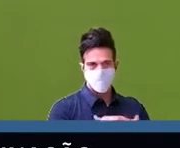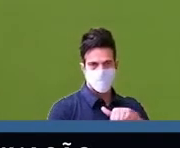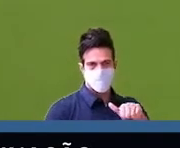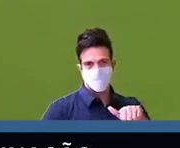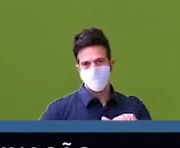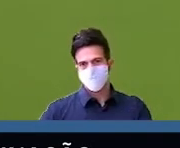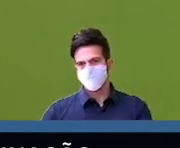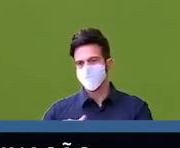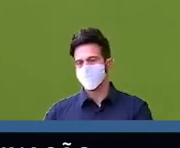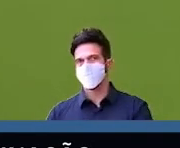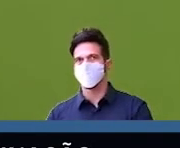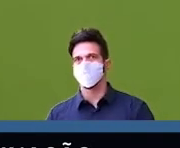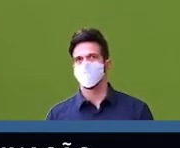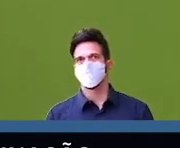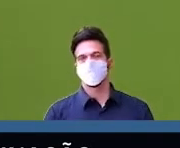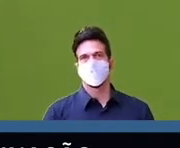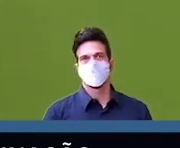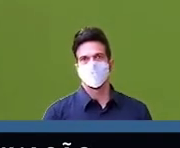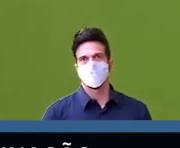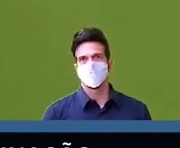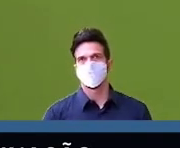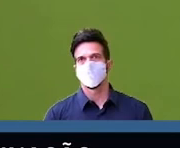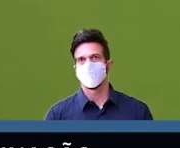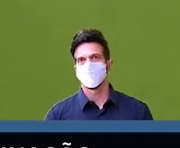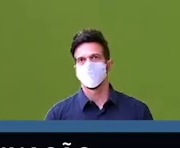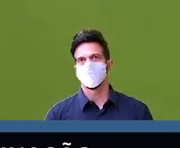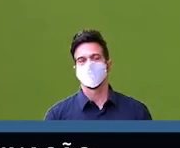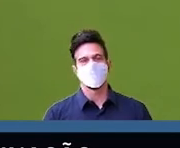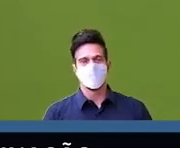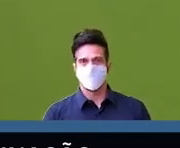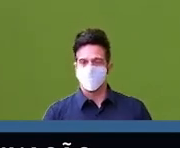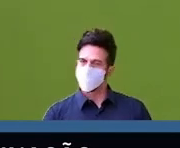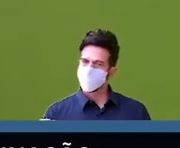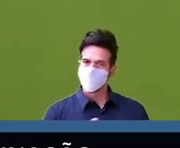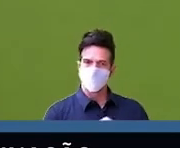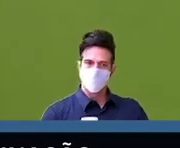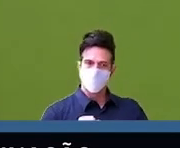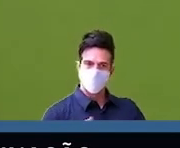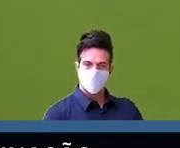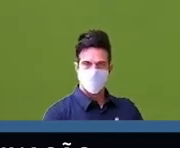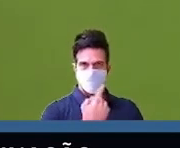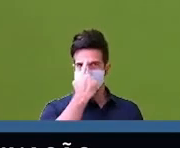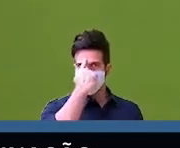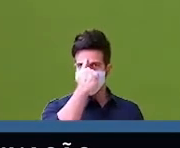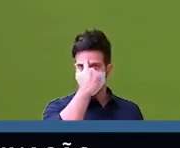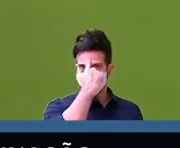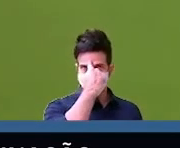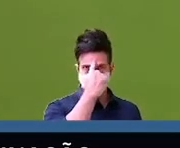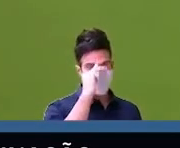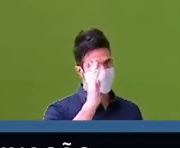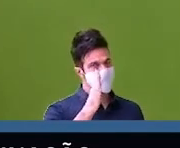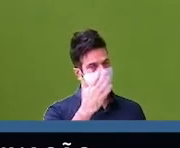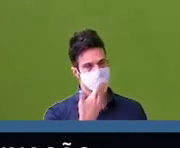sinais muito graves da presença da variante indiana, que já foi detectada lá em São Luís do